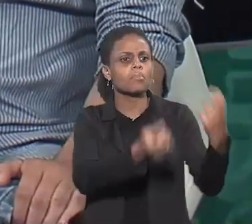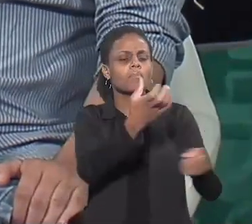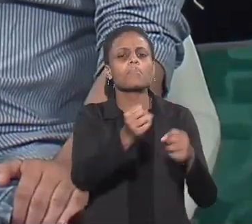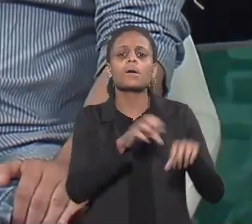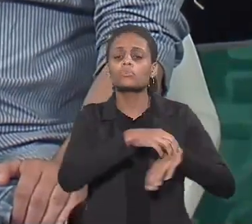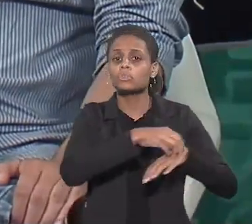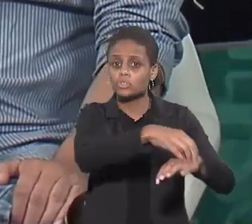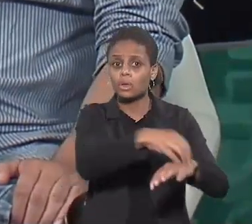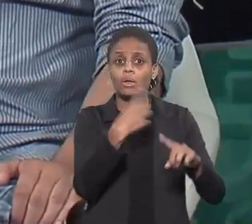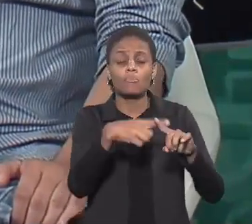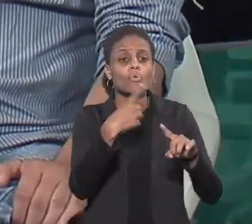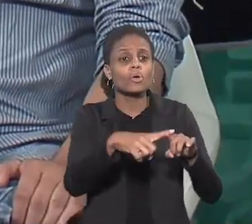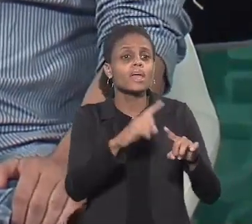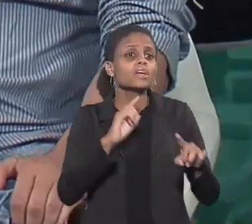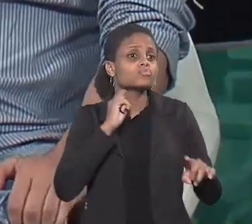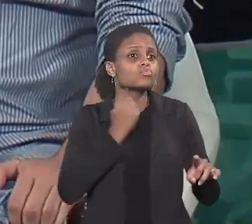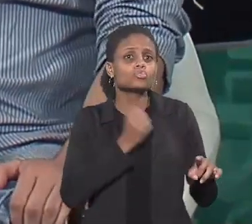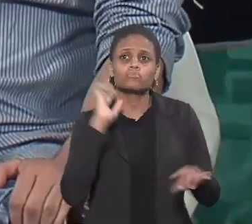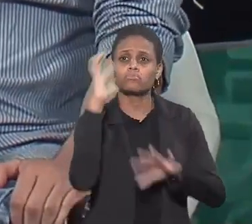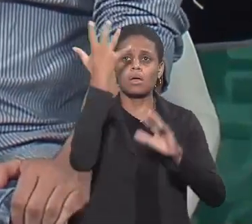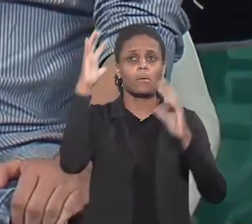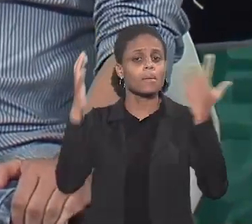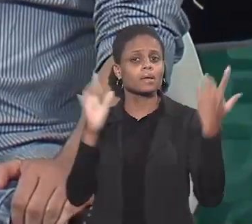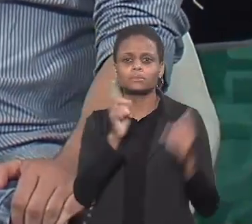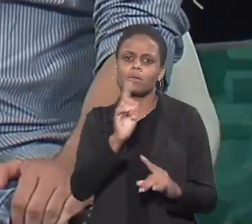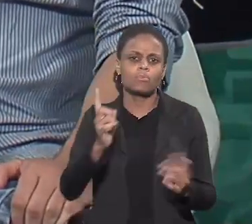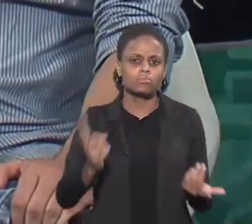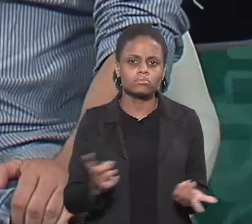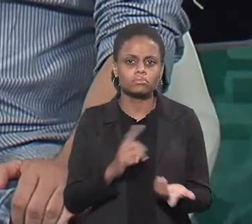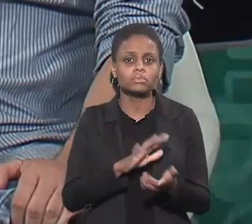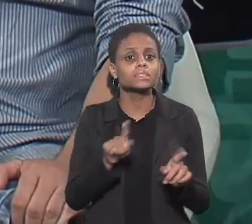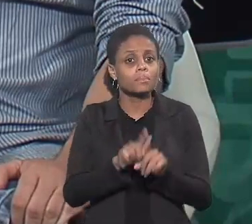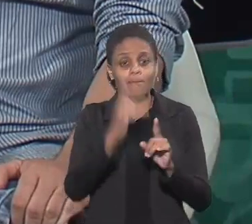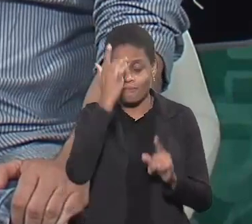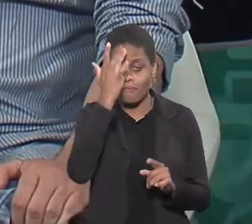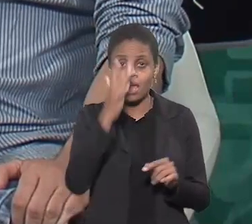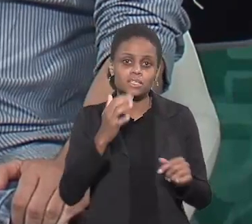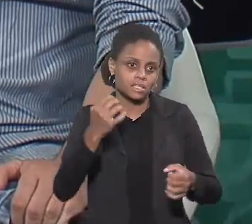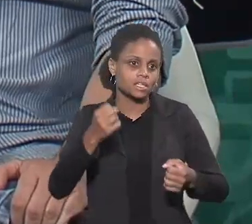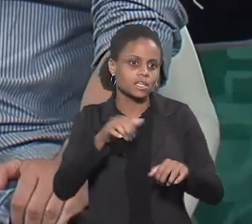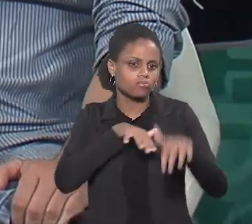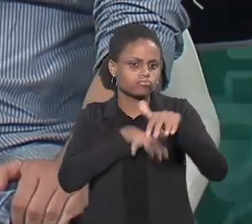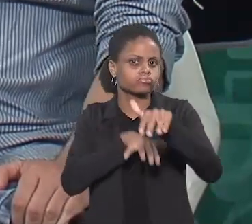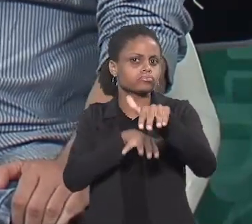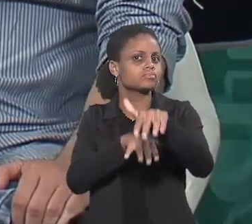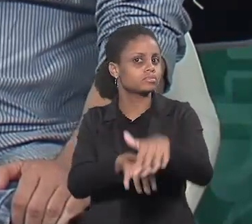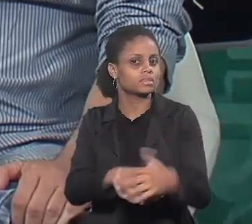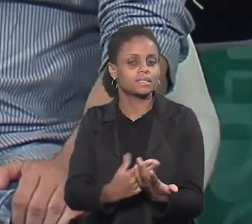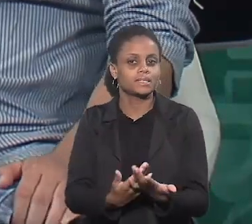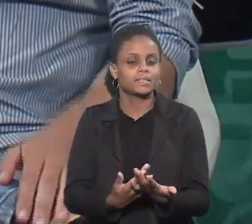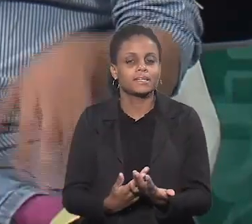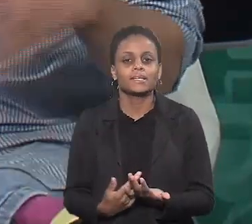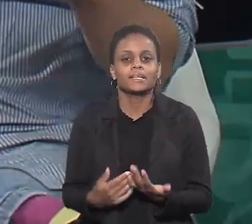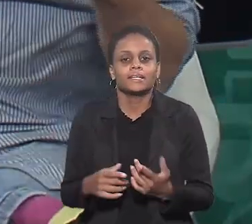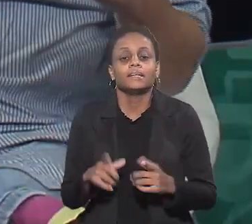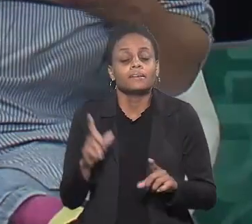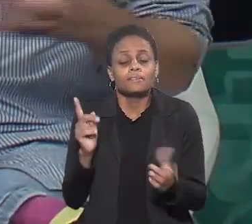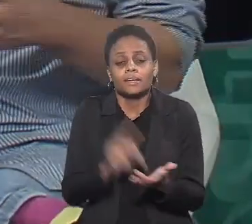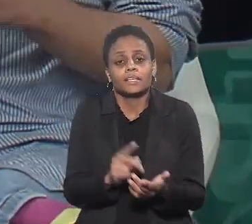importância também, um tipo de transporte que não polui o meio ambiente, além de que facilita no trânsito, né? Exato, e assim, eu